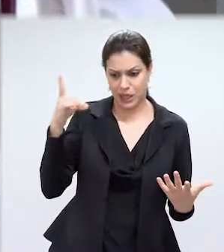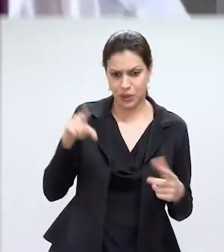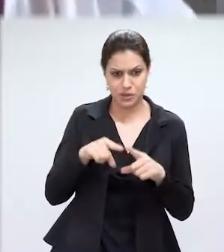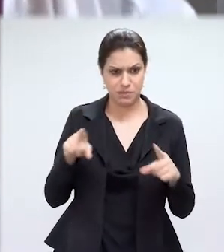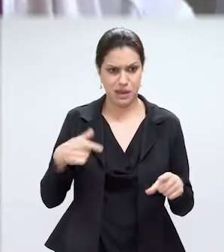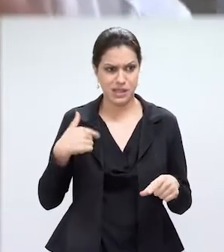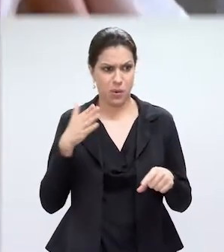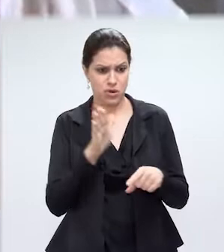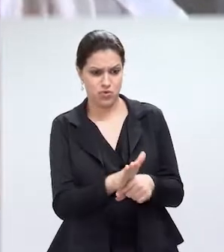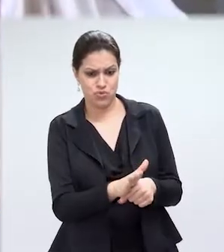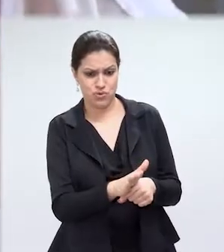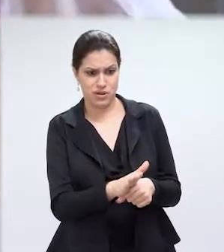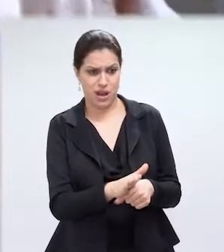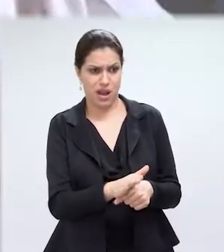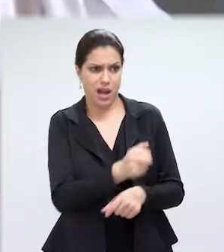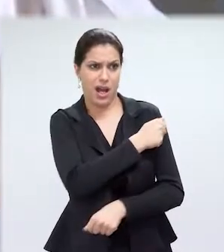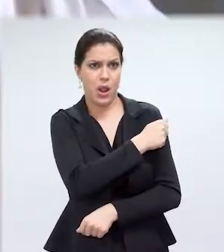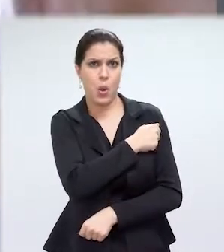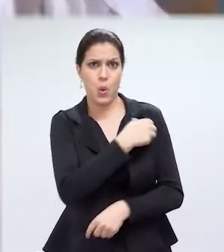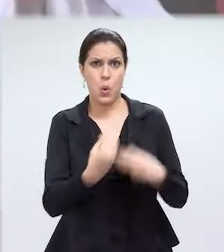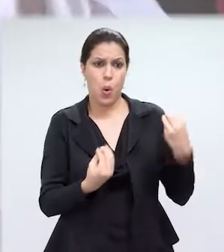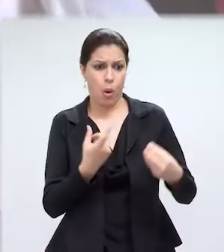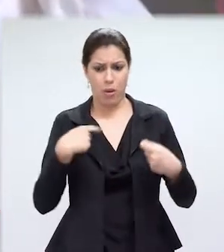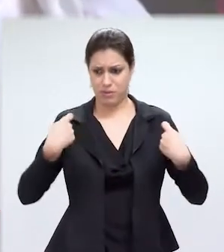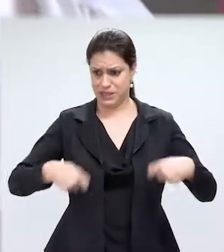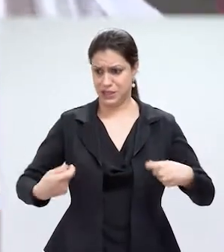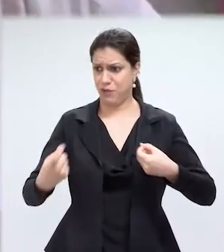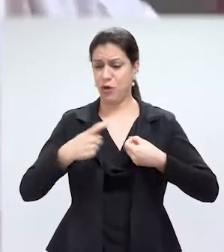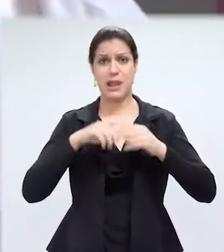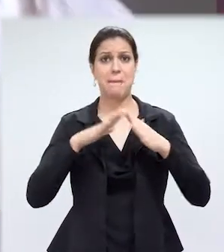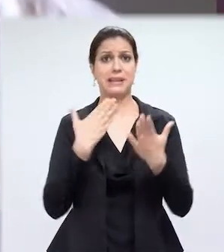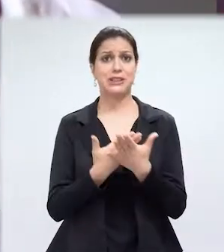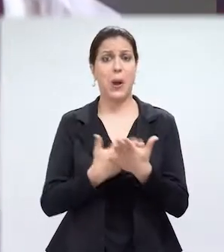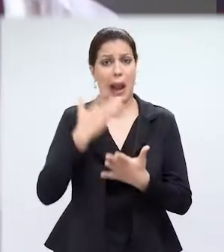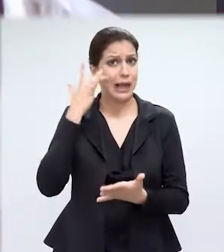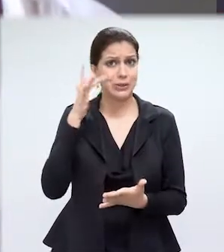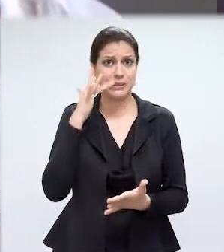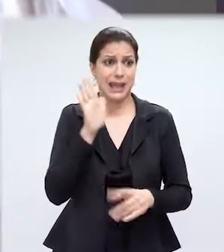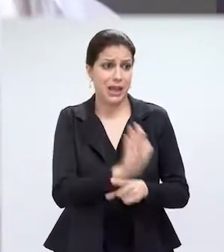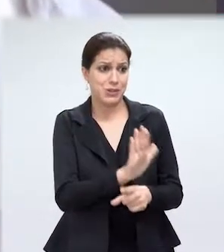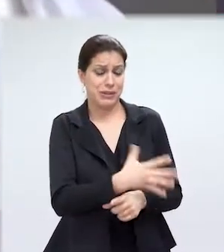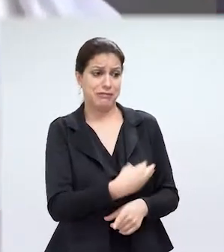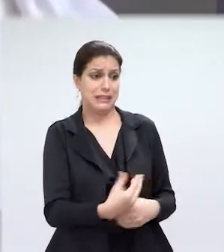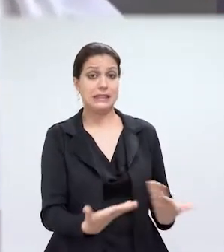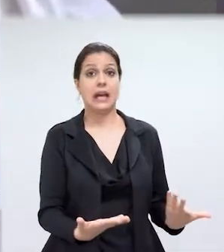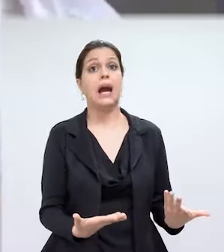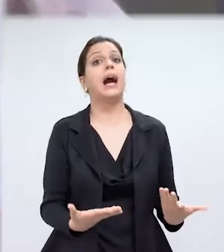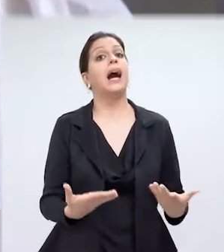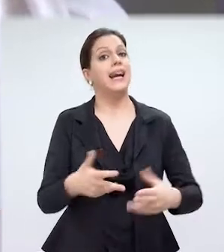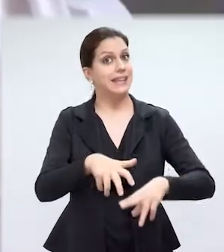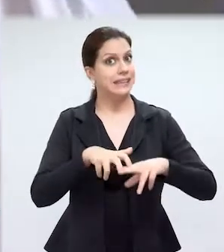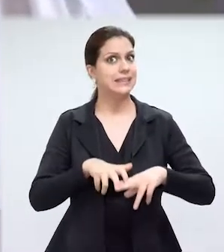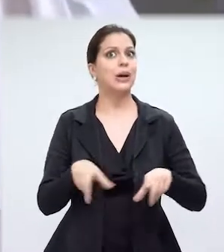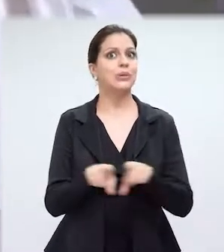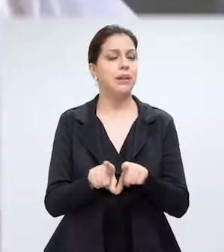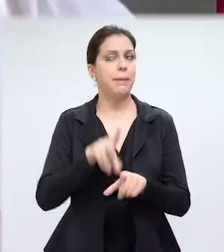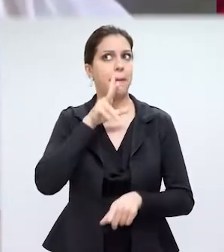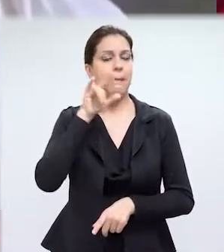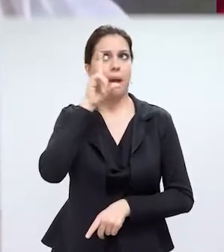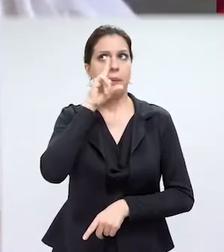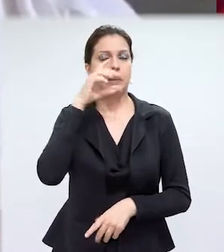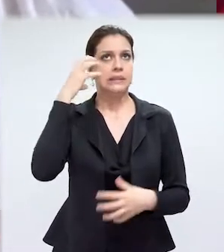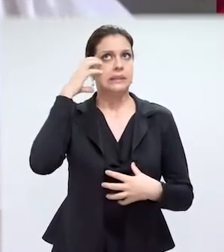explicar, eles ficam, nossa, meu Deus, mas eu vou ter que voltar para a escola, porque esse conteúdo eu já não sei mais. Então, eles também começam